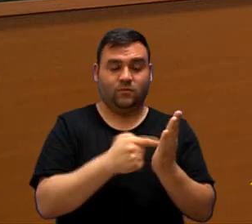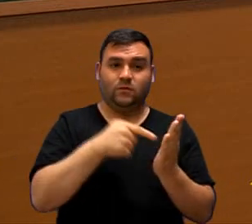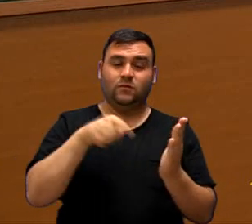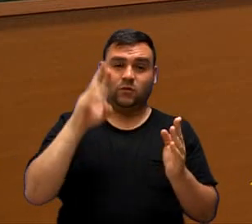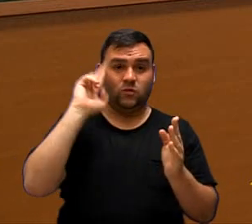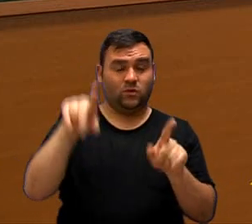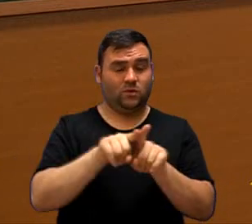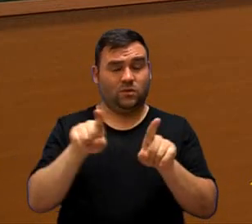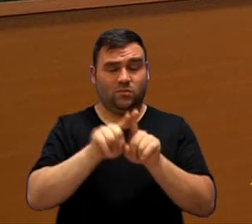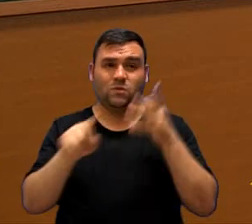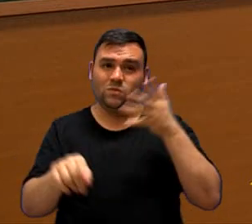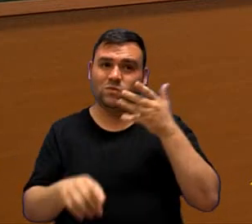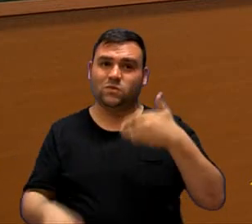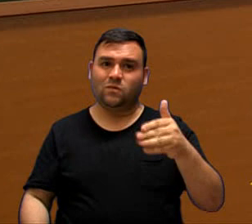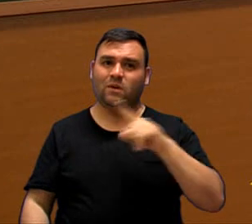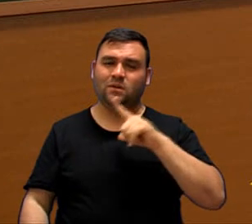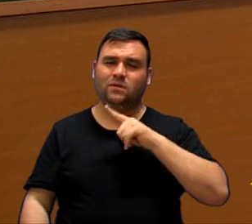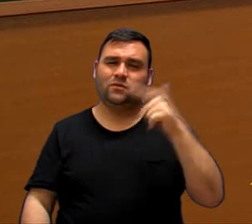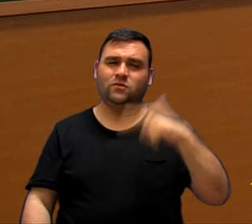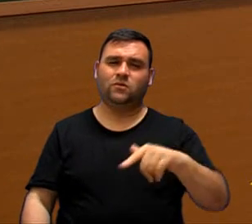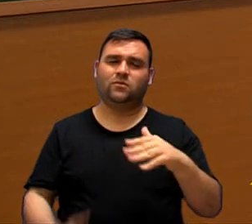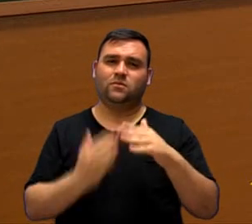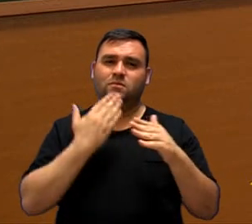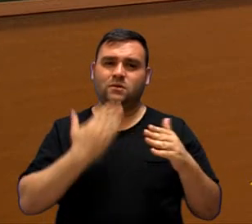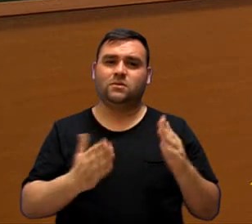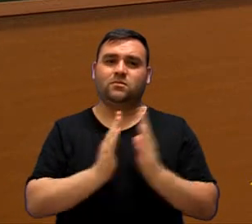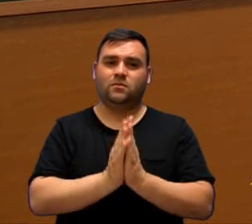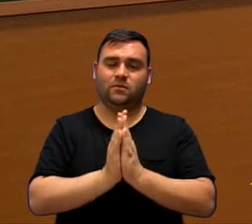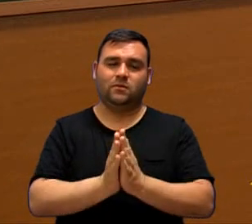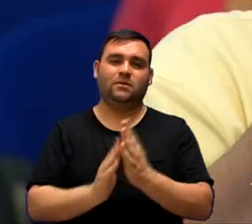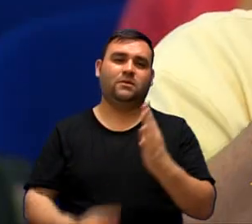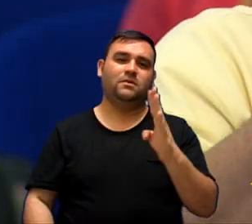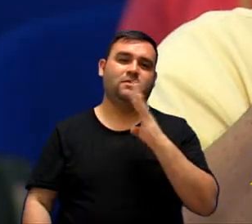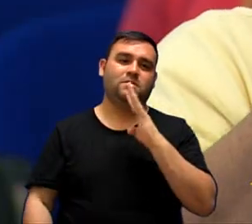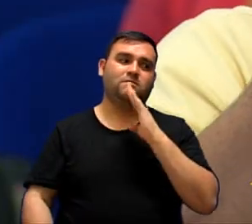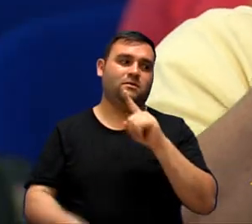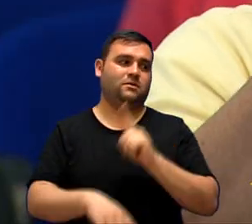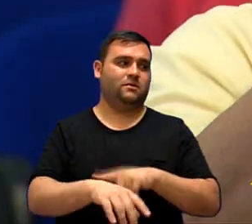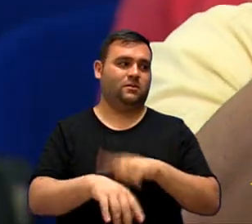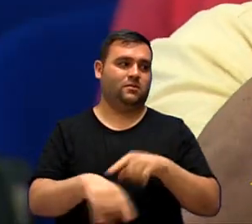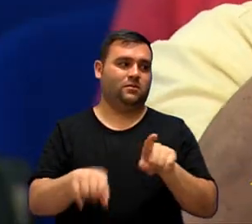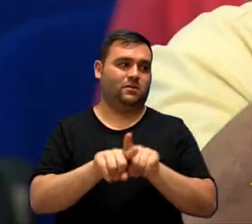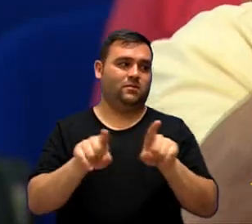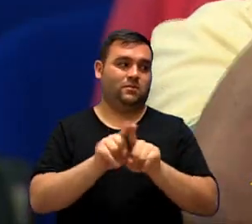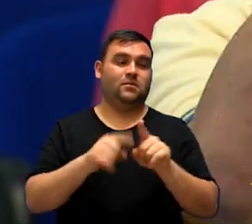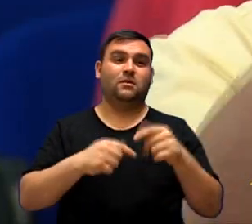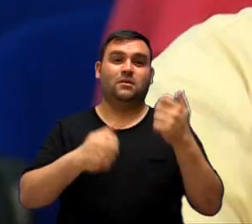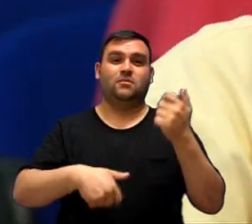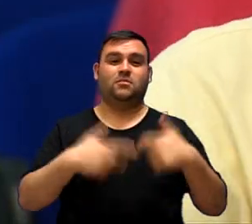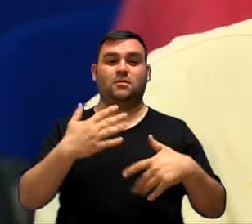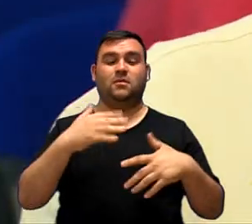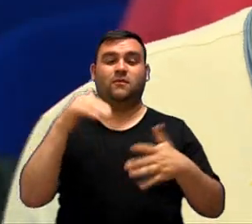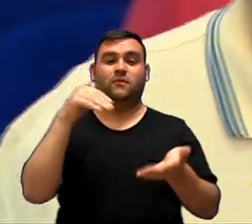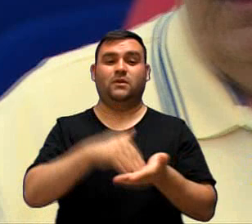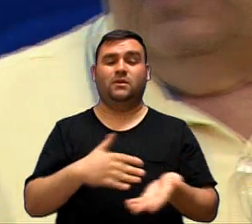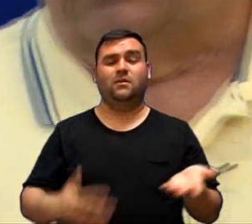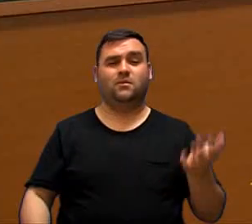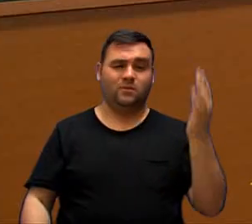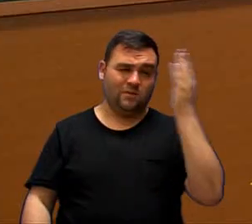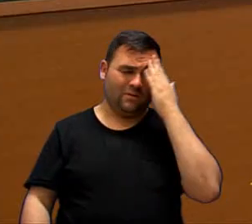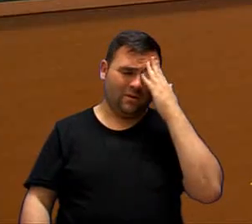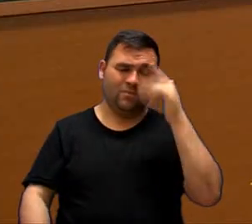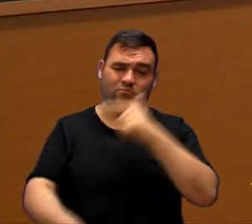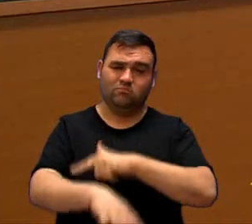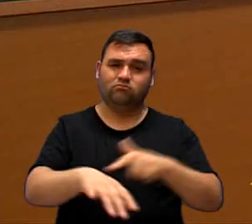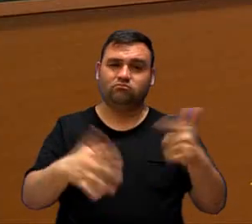ordem o senhor também vai ter a palavra. Mais uma vez, eu peço a gente... Eu conheço o tempo e a palavra que vai ficar reservada no final. Então, mas o senhor sabe, então, o senhor